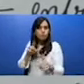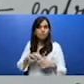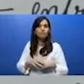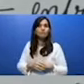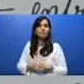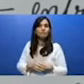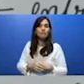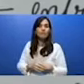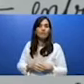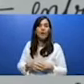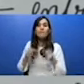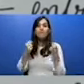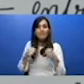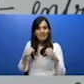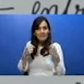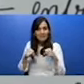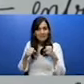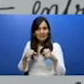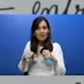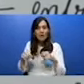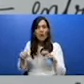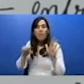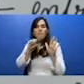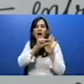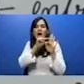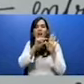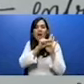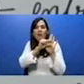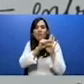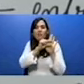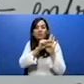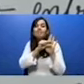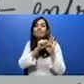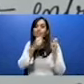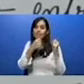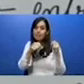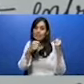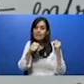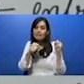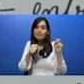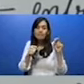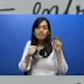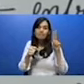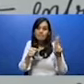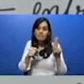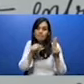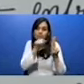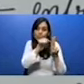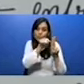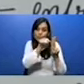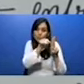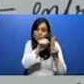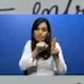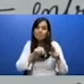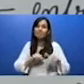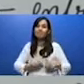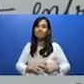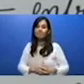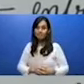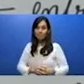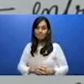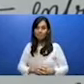tá? Porque é o início do parágrafo. Quando é recuo, início do parágrafo, vou pedir para chegar bem de pertinho,